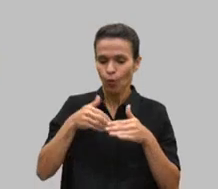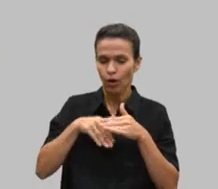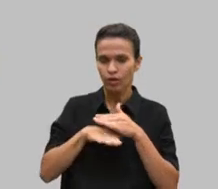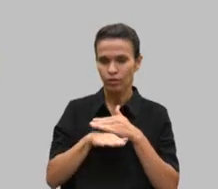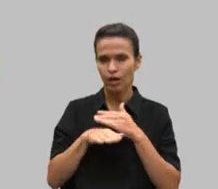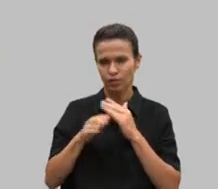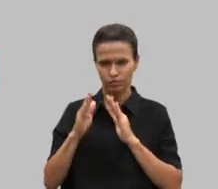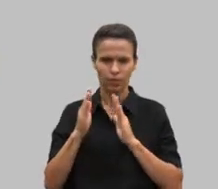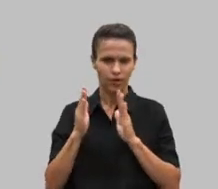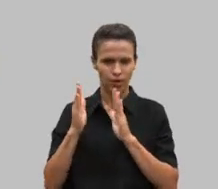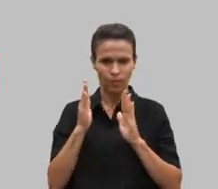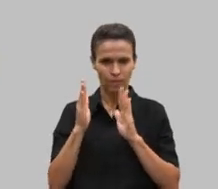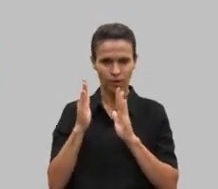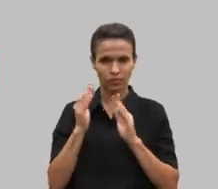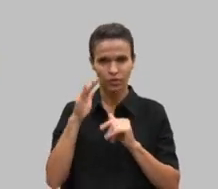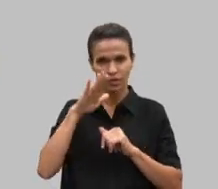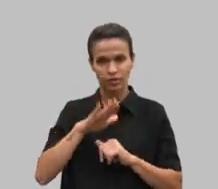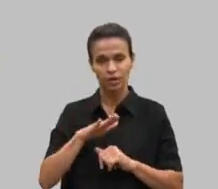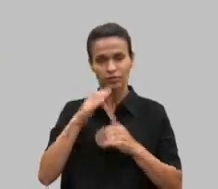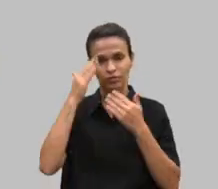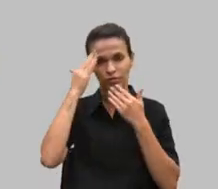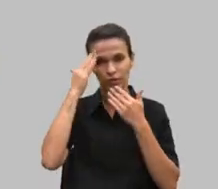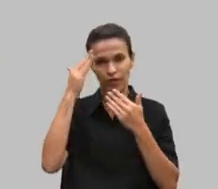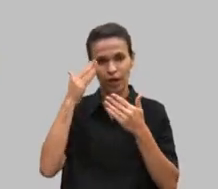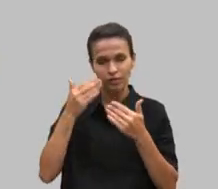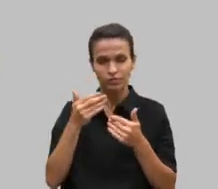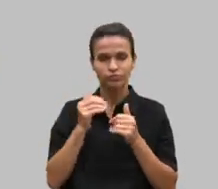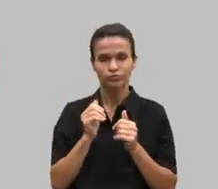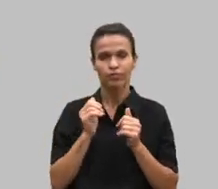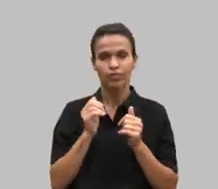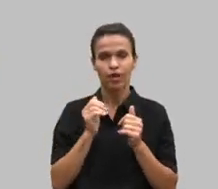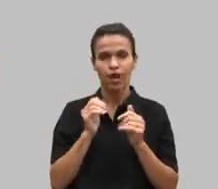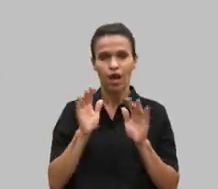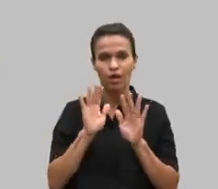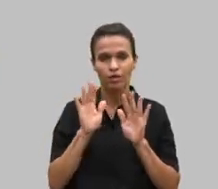tarde obrigado e até breve suspense